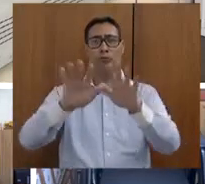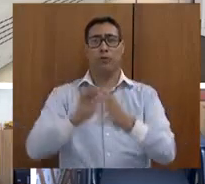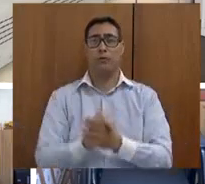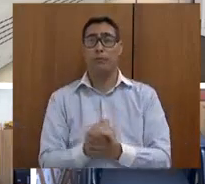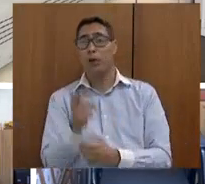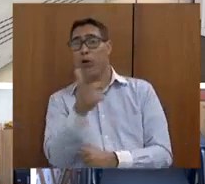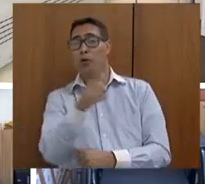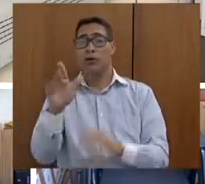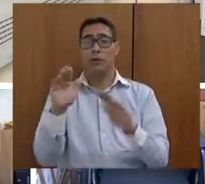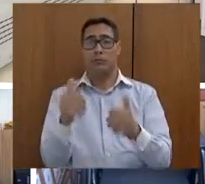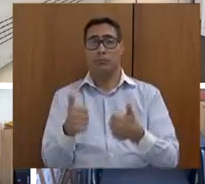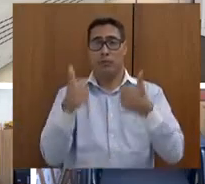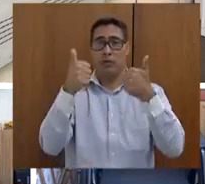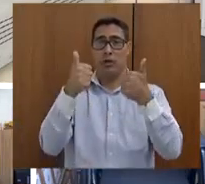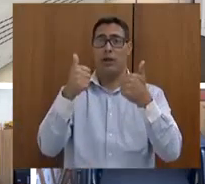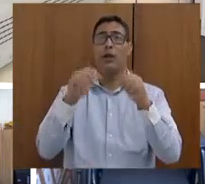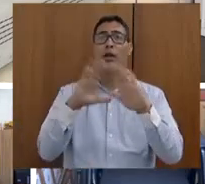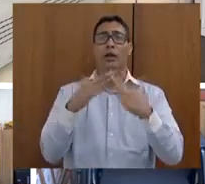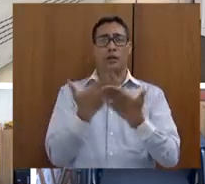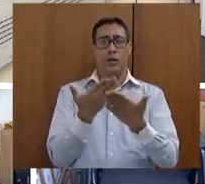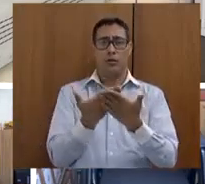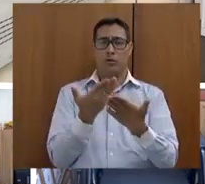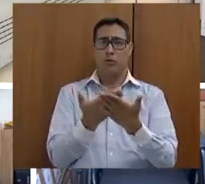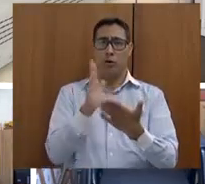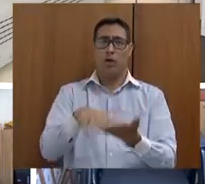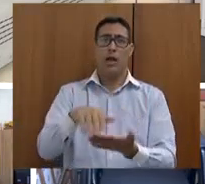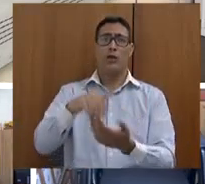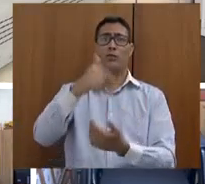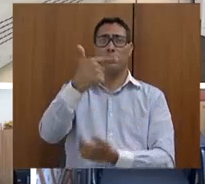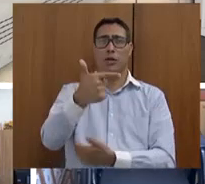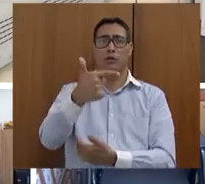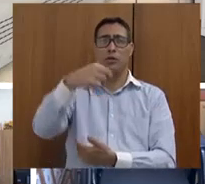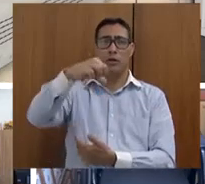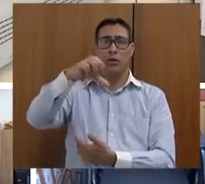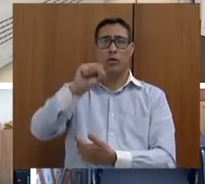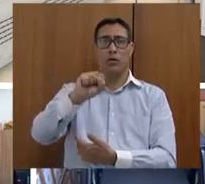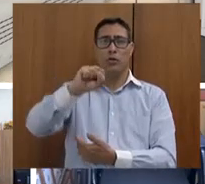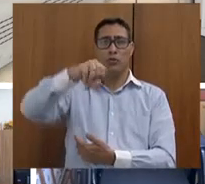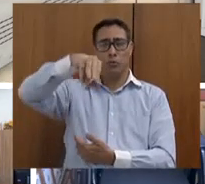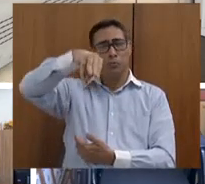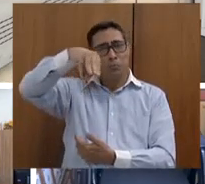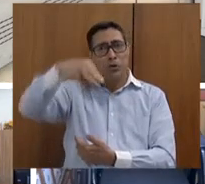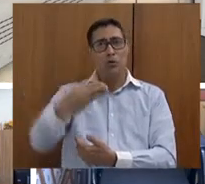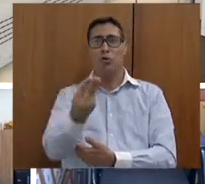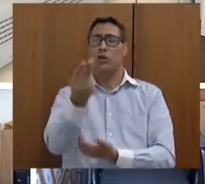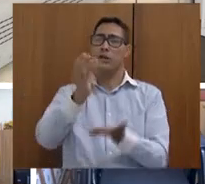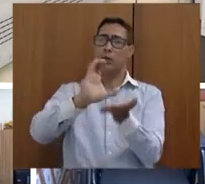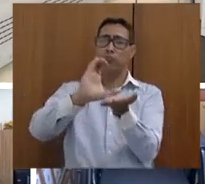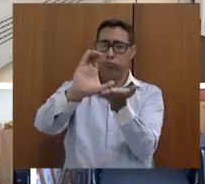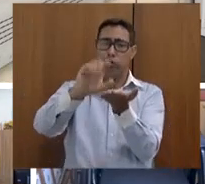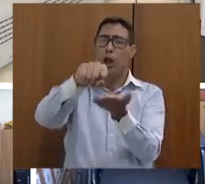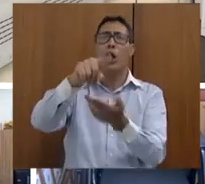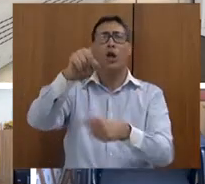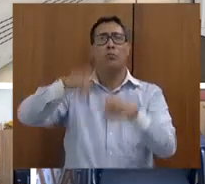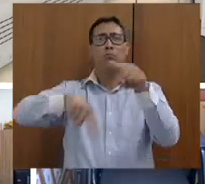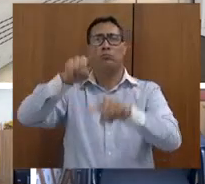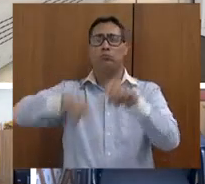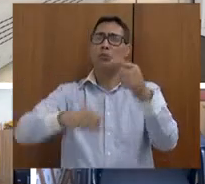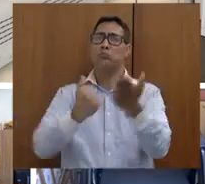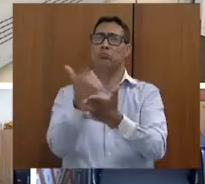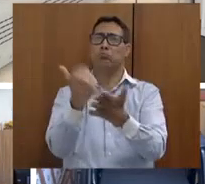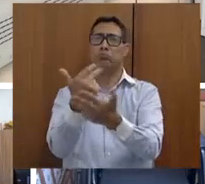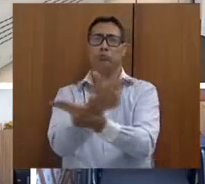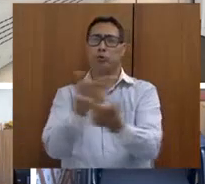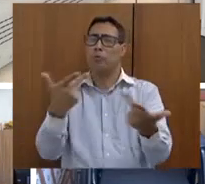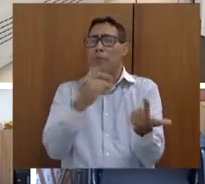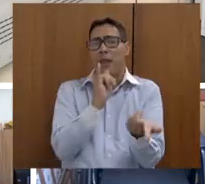ambiente escolar foi o investimento de 298 milhões de aquisição de Imobiliária e equipamentos aqui eu estou falando de